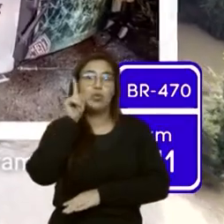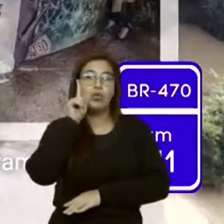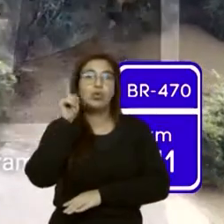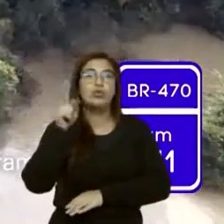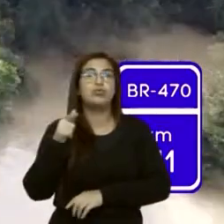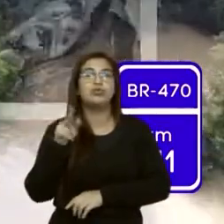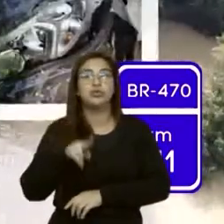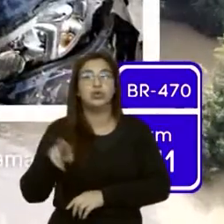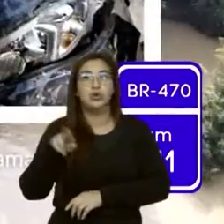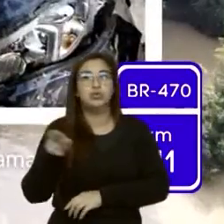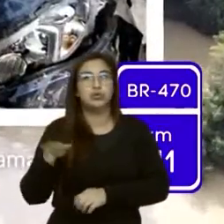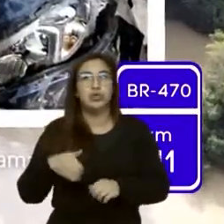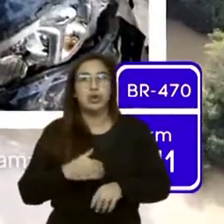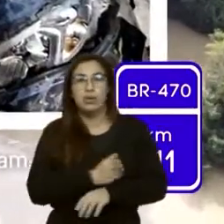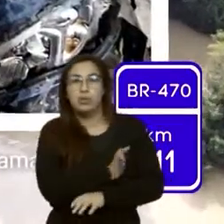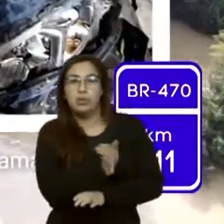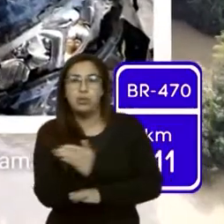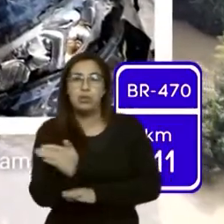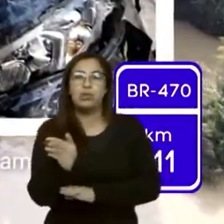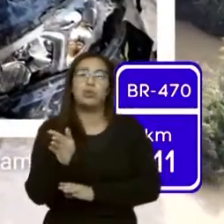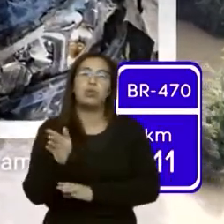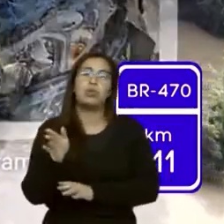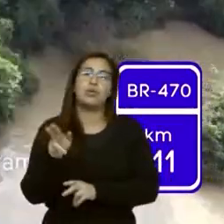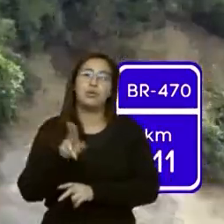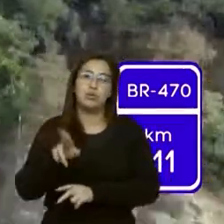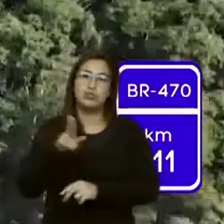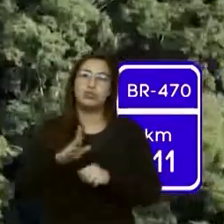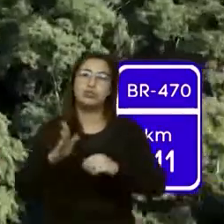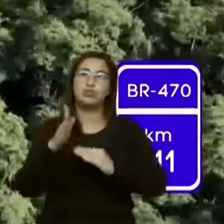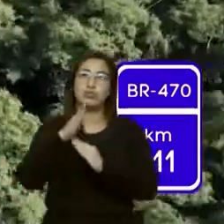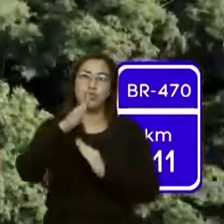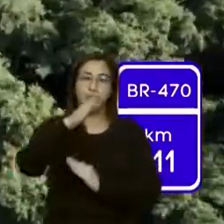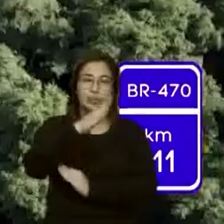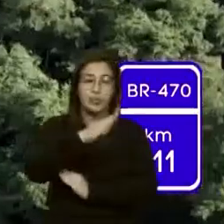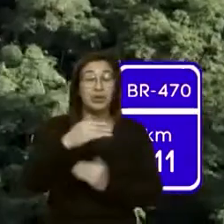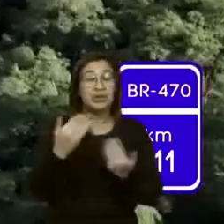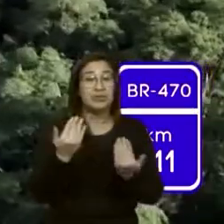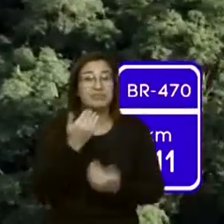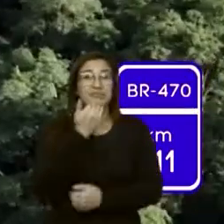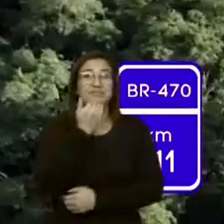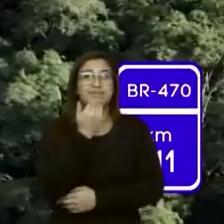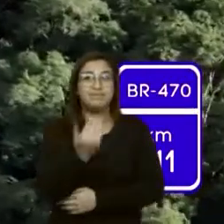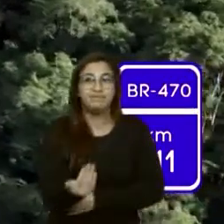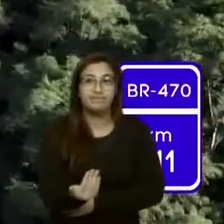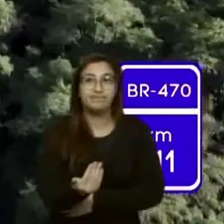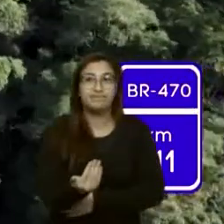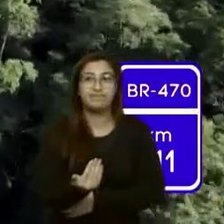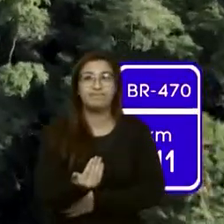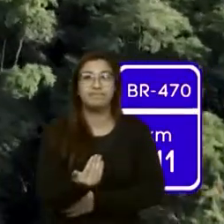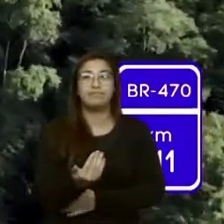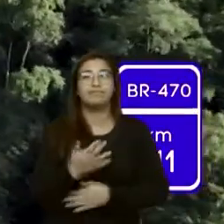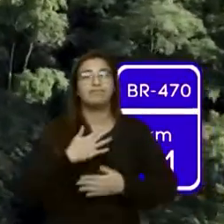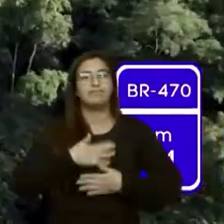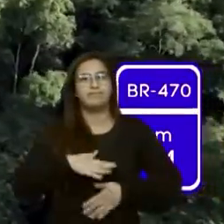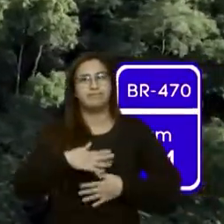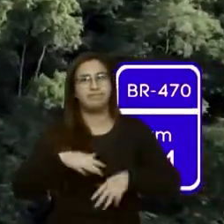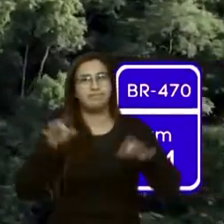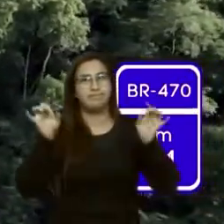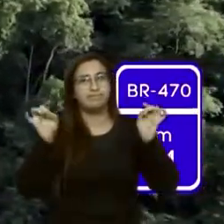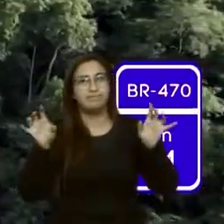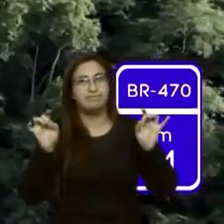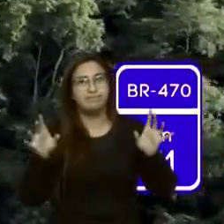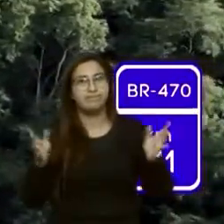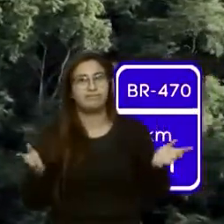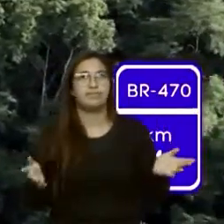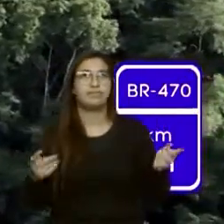por essa curva, passo por essa ponte, então estou pedindo de uma forma muito carinhosa e especial,